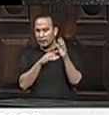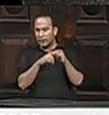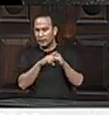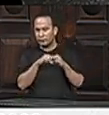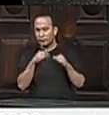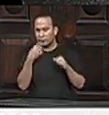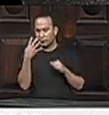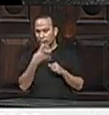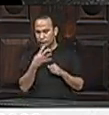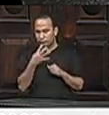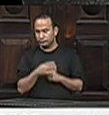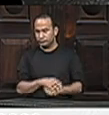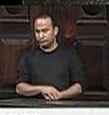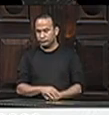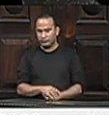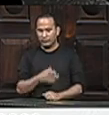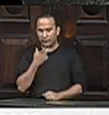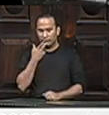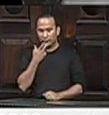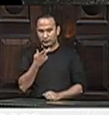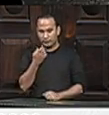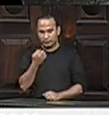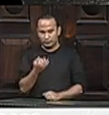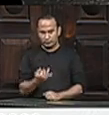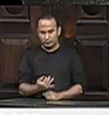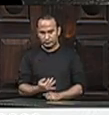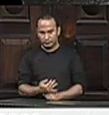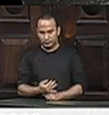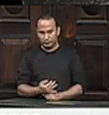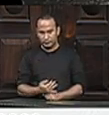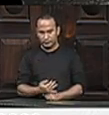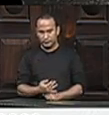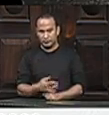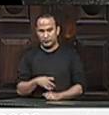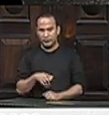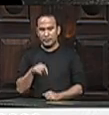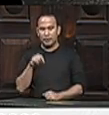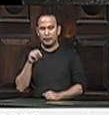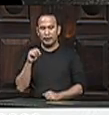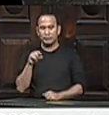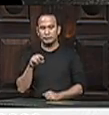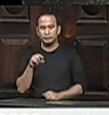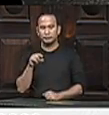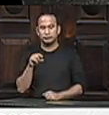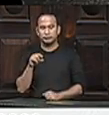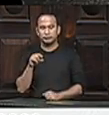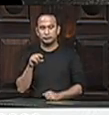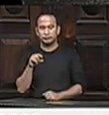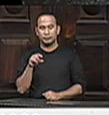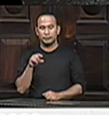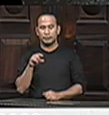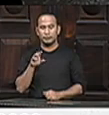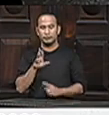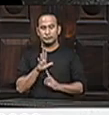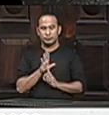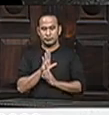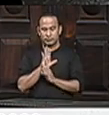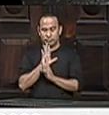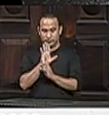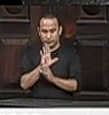a central sindical deverá cumprir os seguintes requisitos. E aí vem os requisitos de